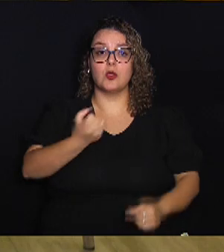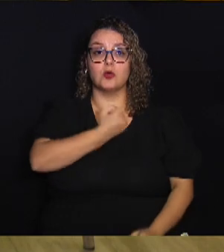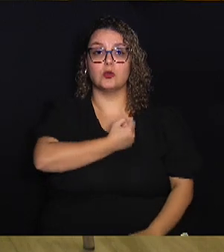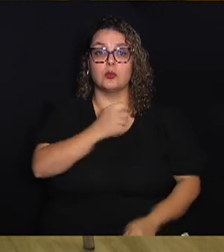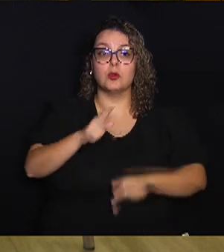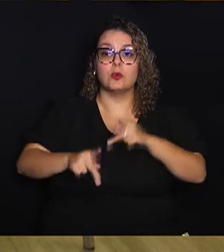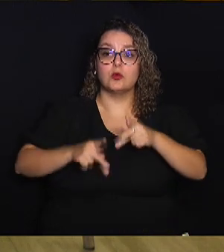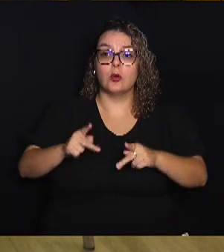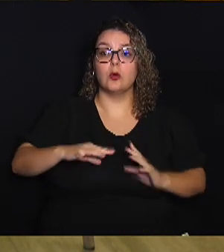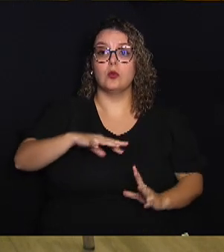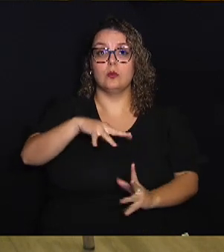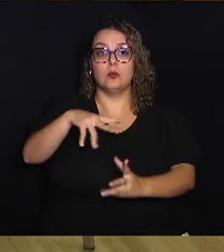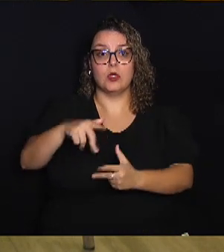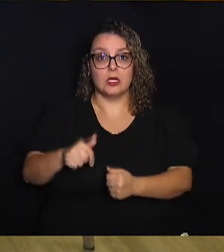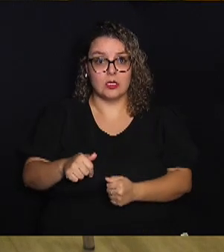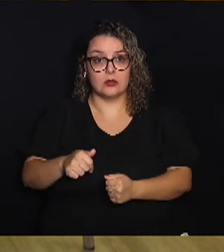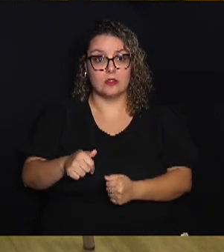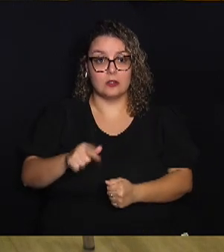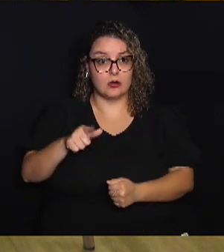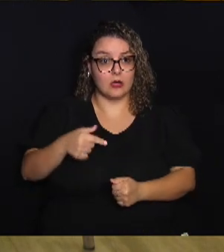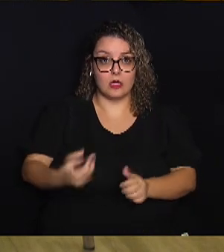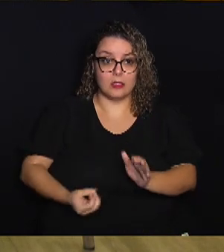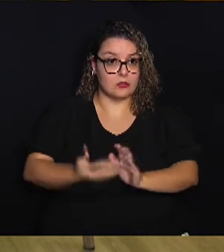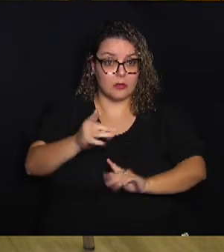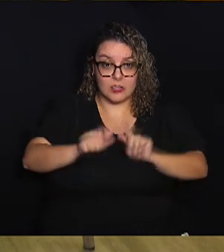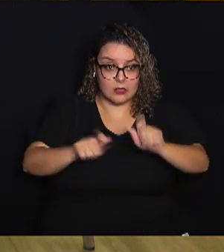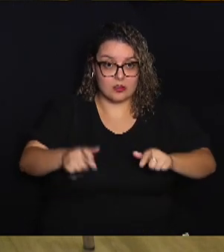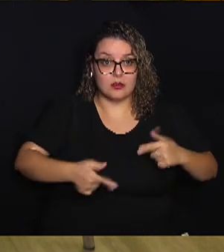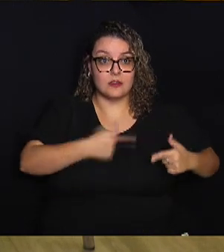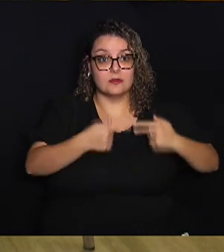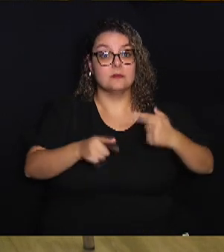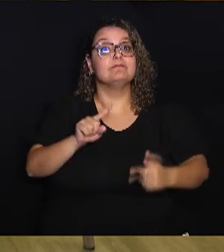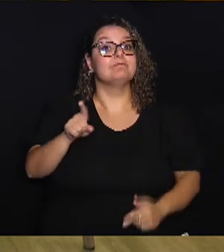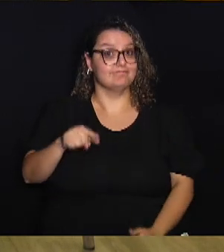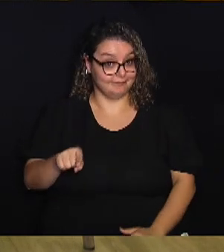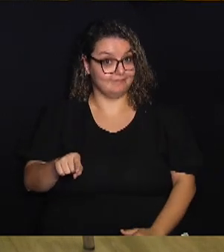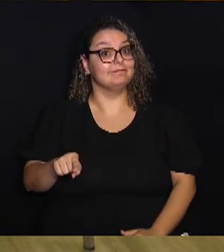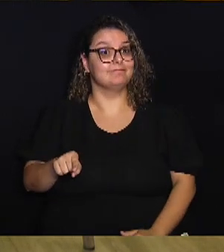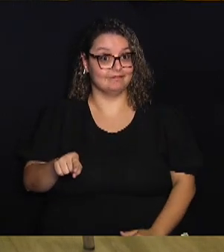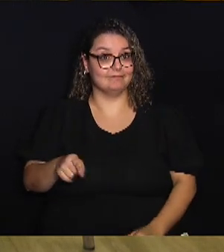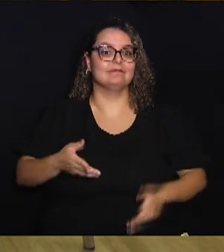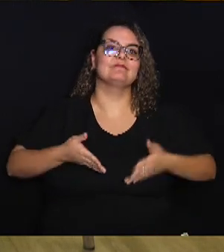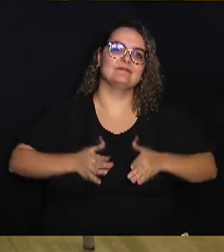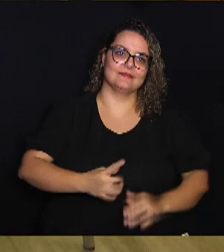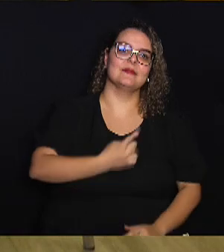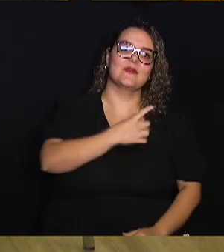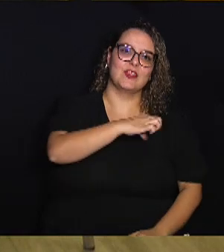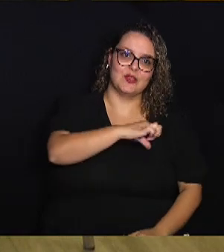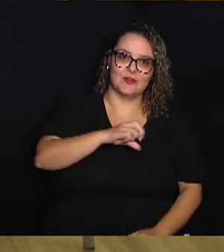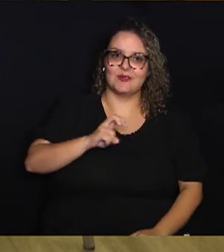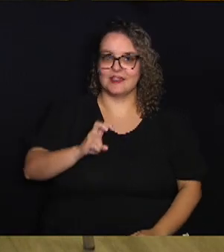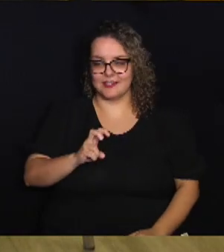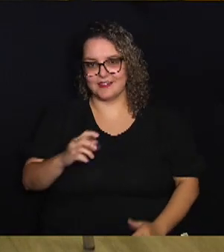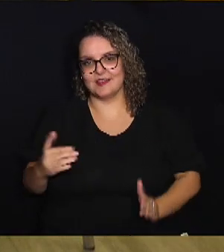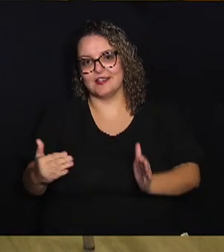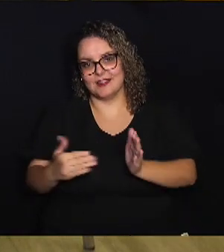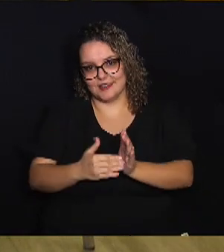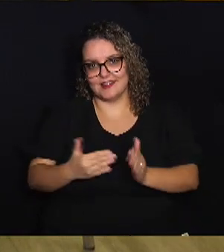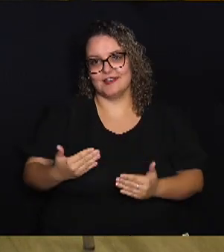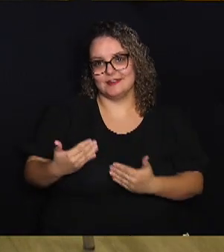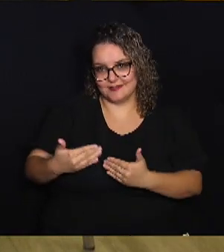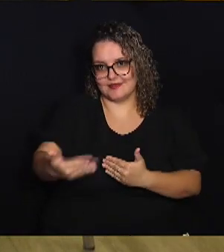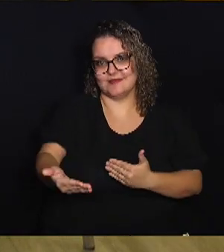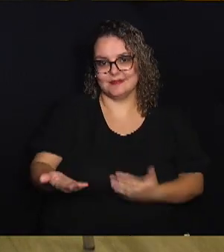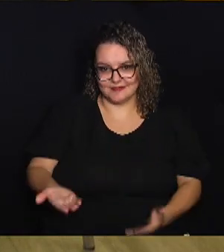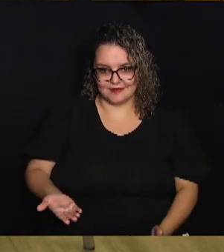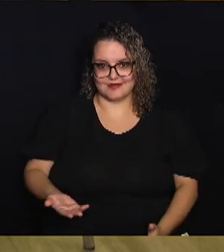população mundial é constituído de pessoas da geração Z, que nasceram, então, essas pessoas a partir aí da década de